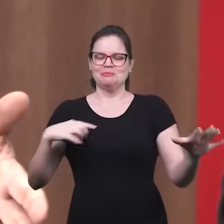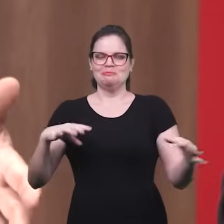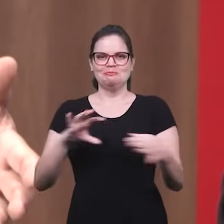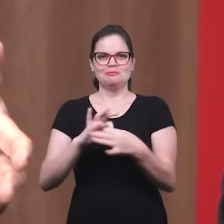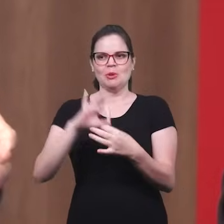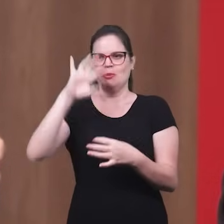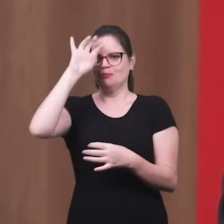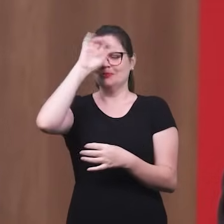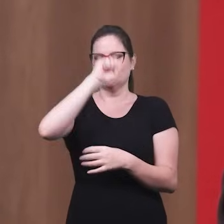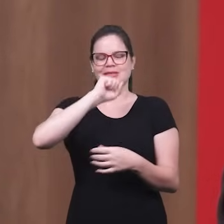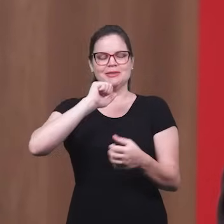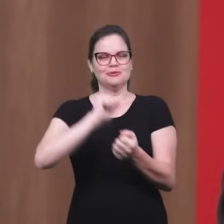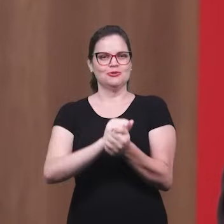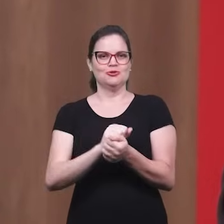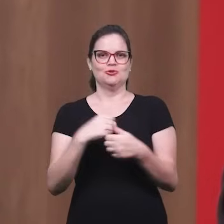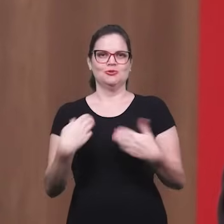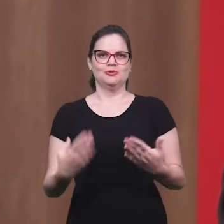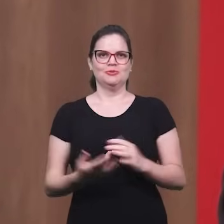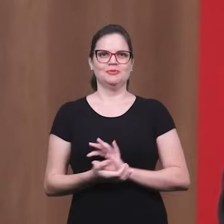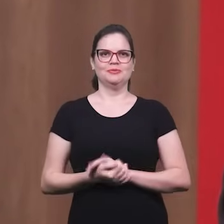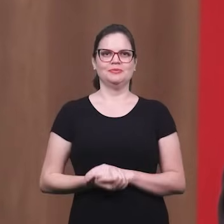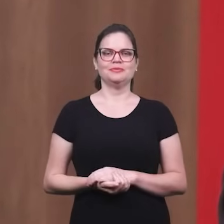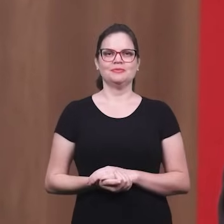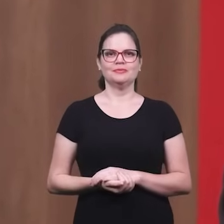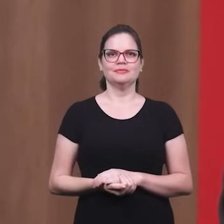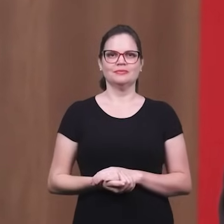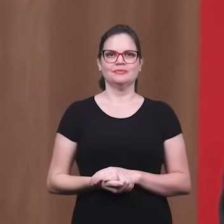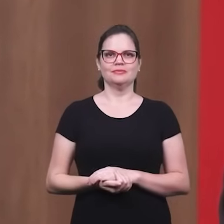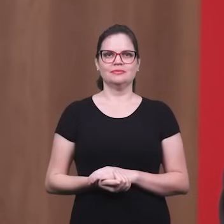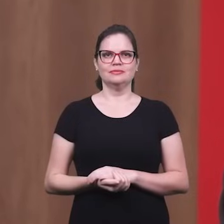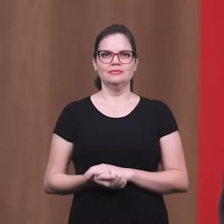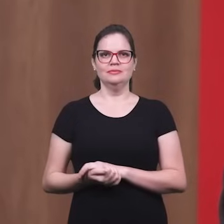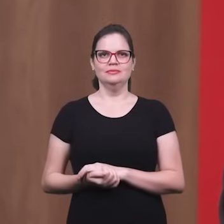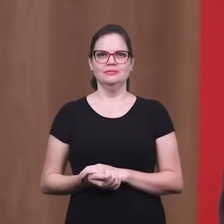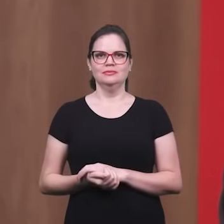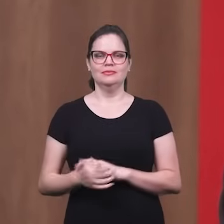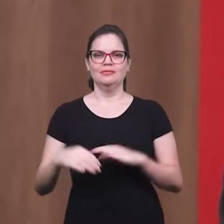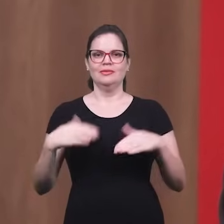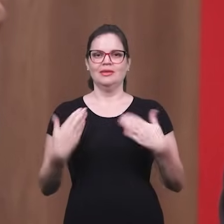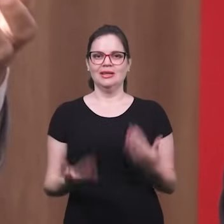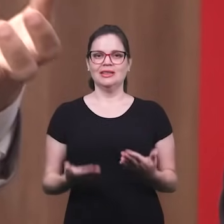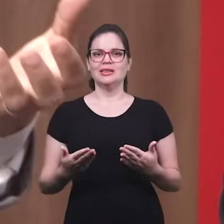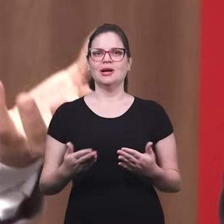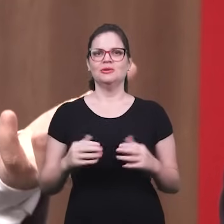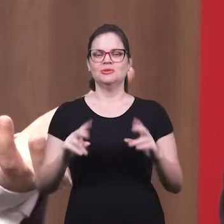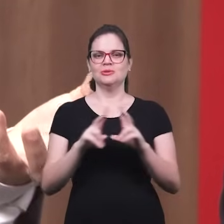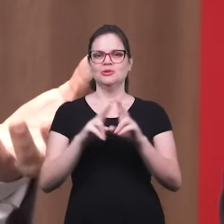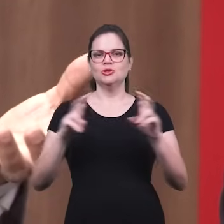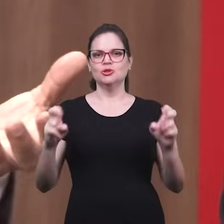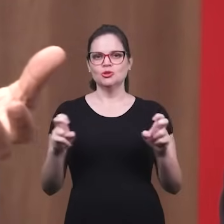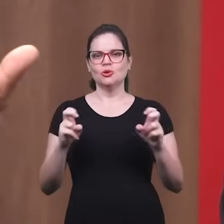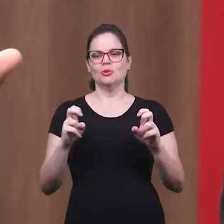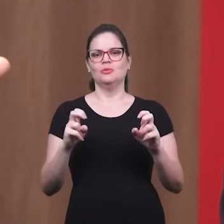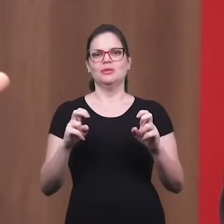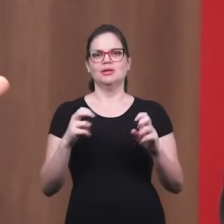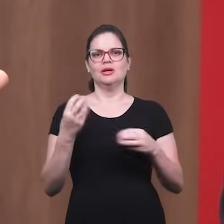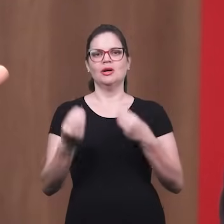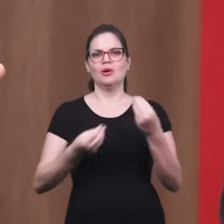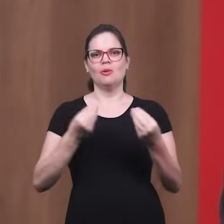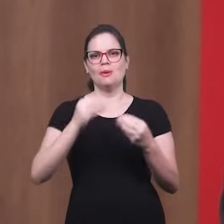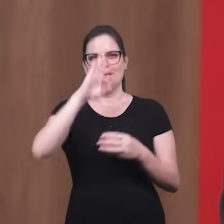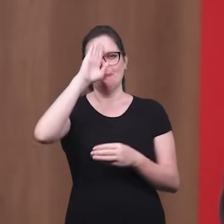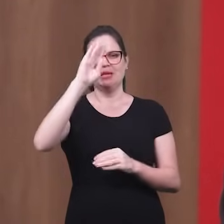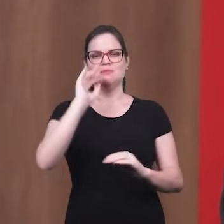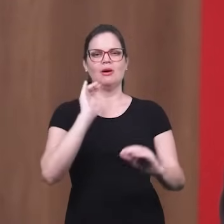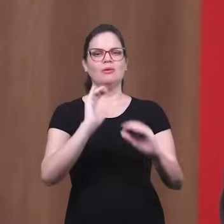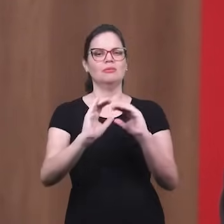ligados, estamos unidos com o mesmo Espírito. Então, um aspecto dessa cooperação está com a escola bíblica,